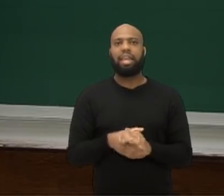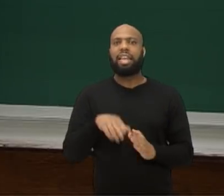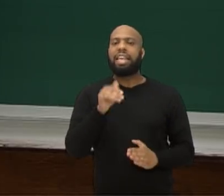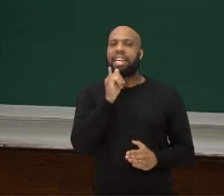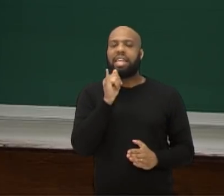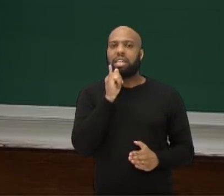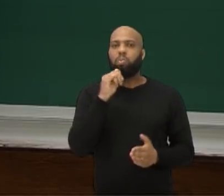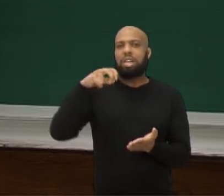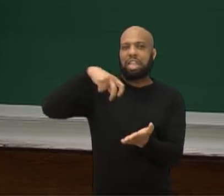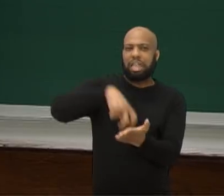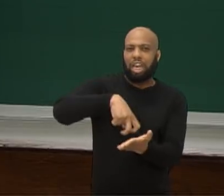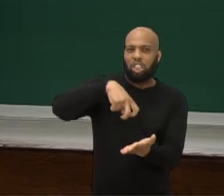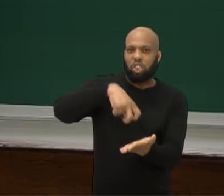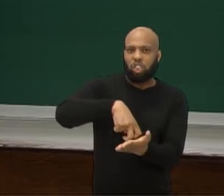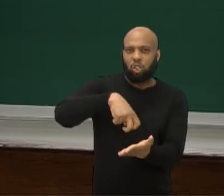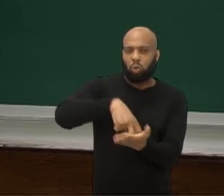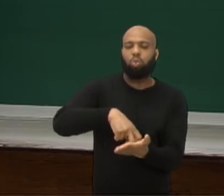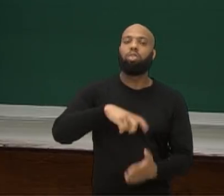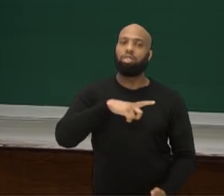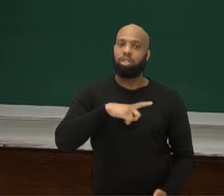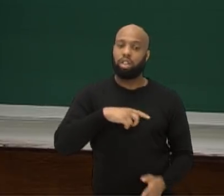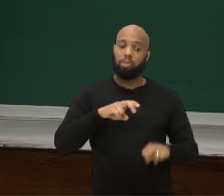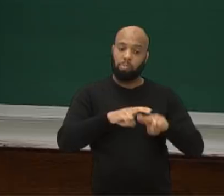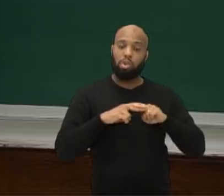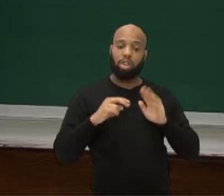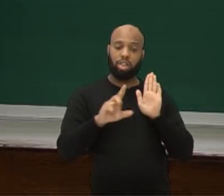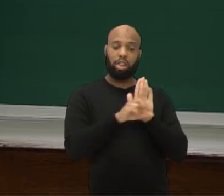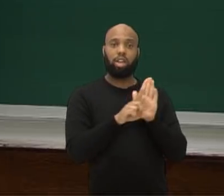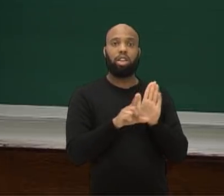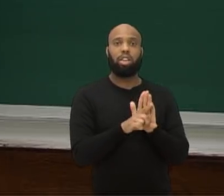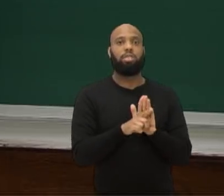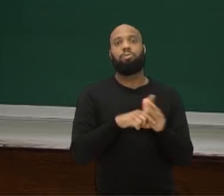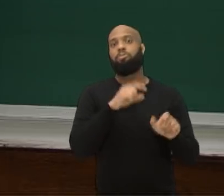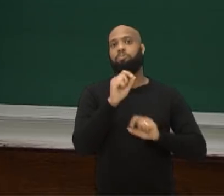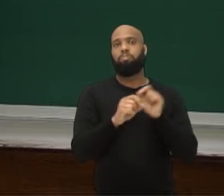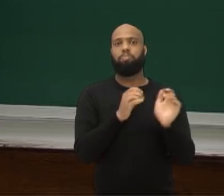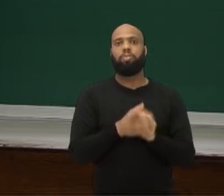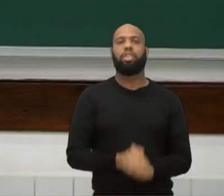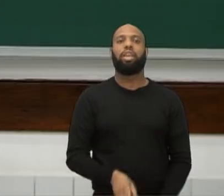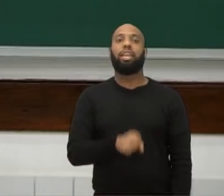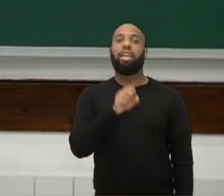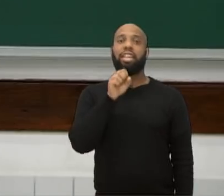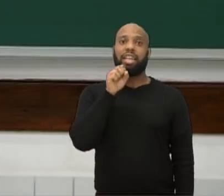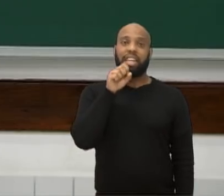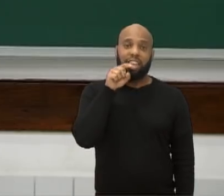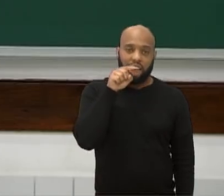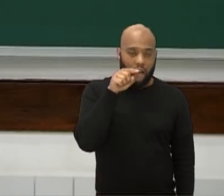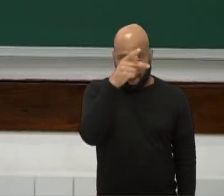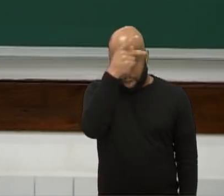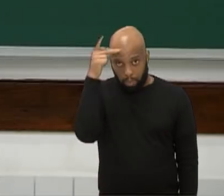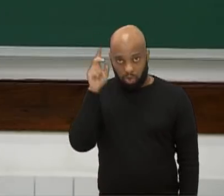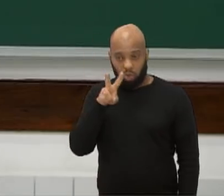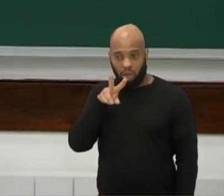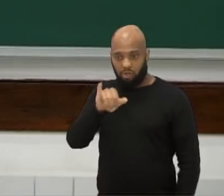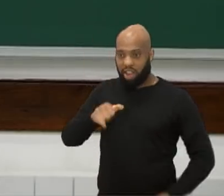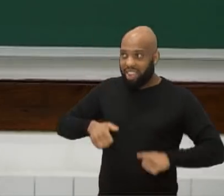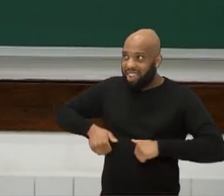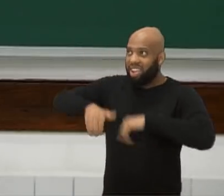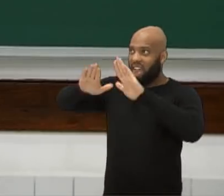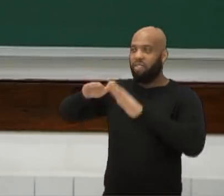Era um castigo estabelecido por lei, que era basicamente o seguinte: a pessoa seria enviada